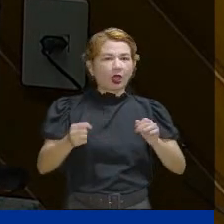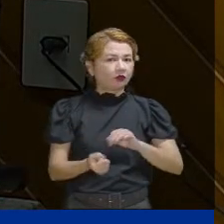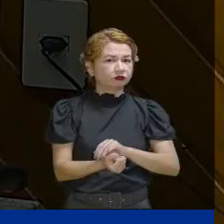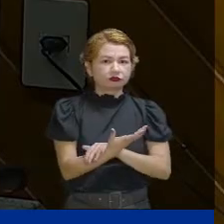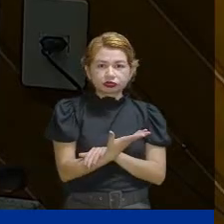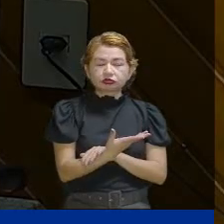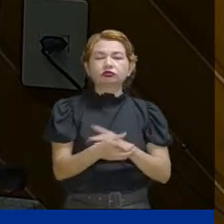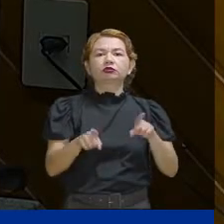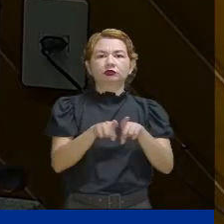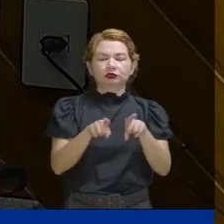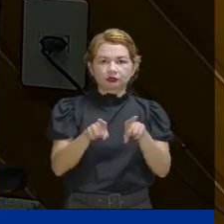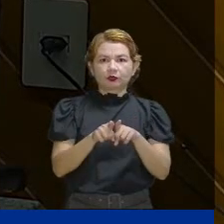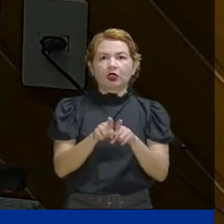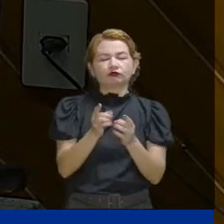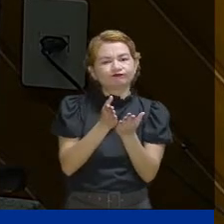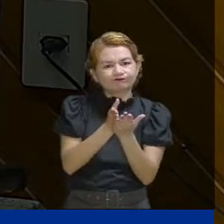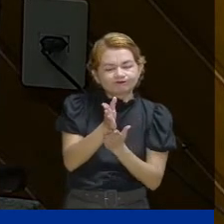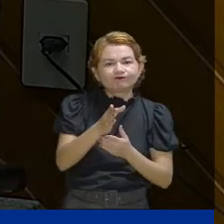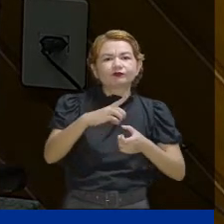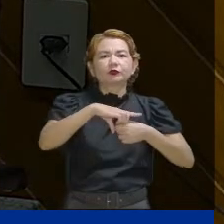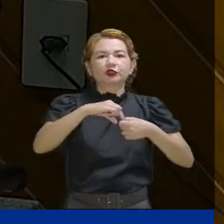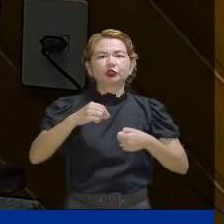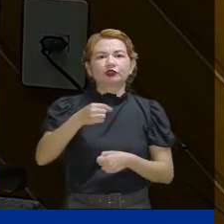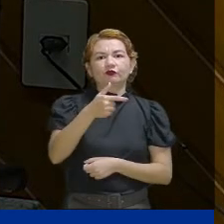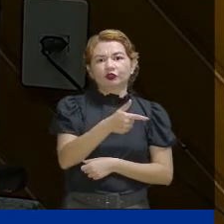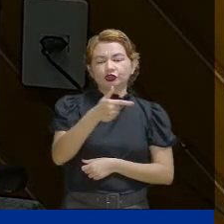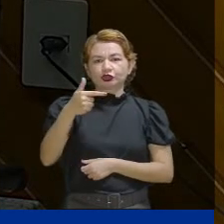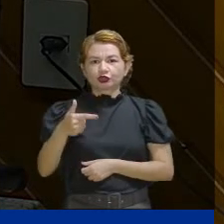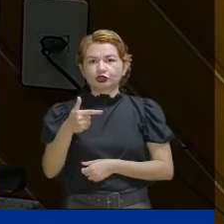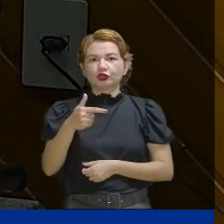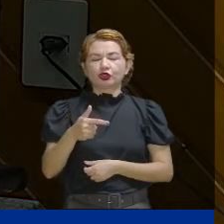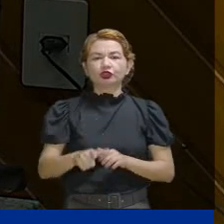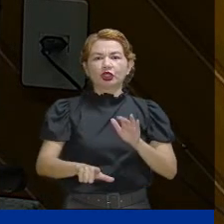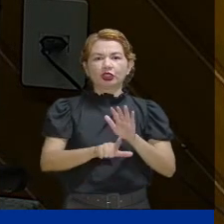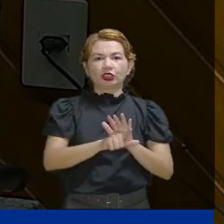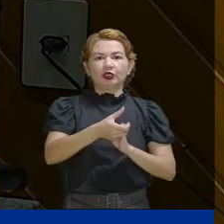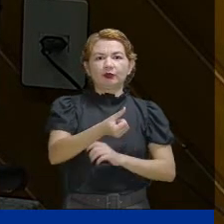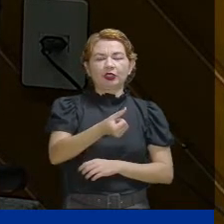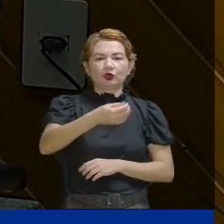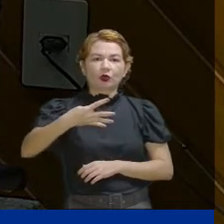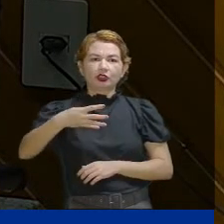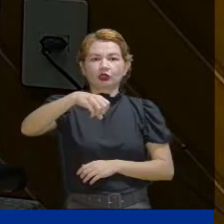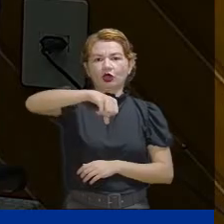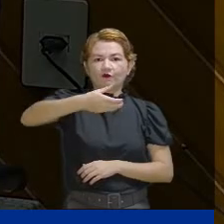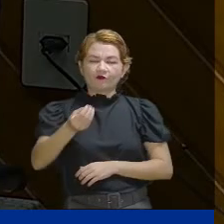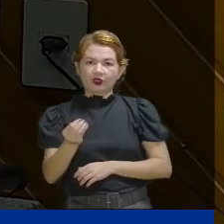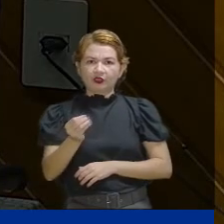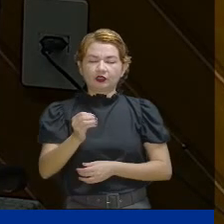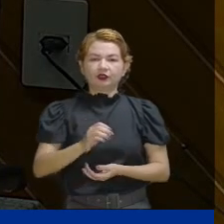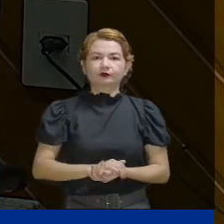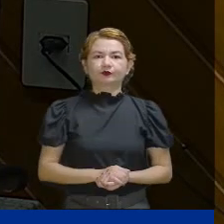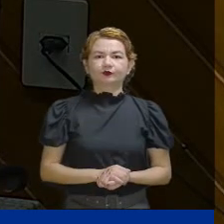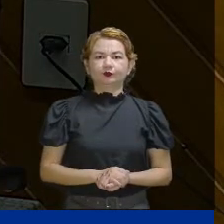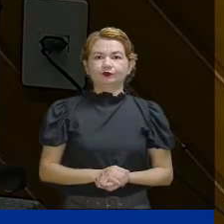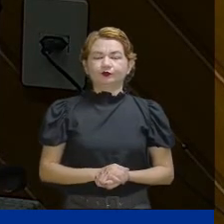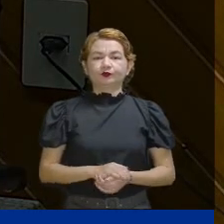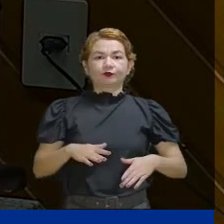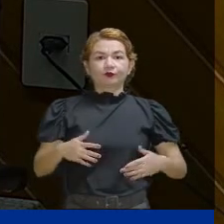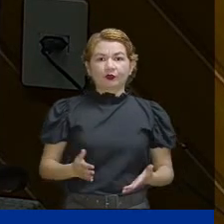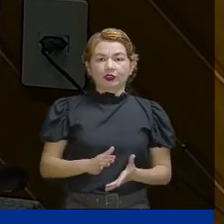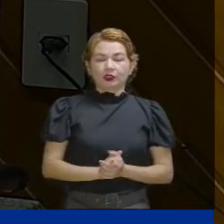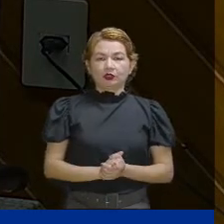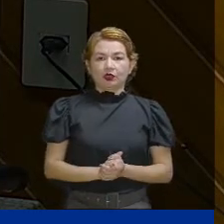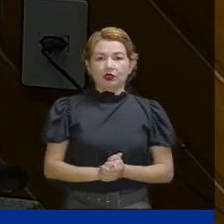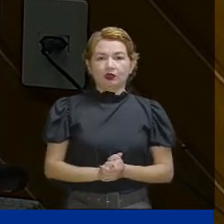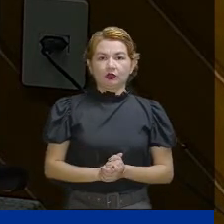eleitoral seguirão o rito do artigo 22 da Lei Complementar 6490, que não ocorreu na espécie. Nos termos